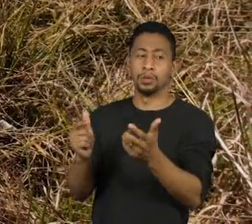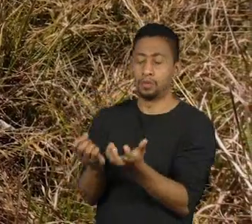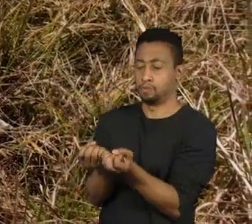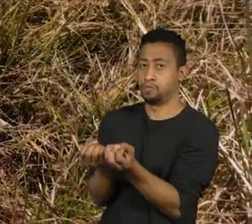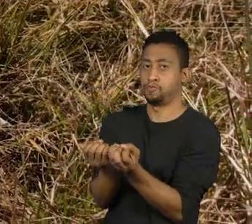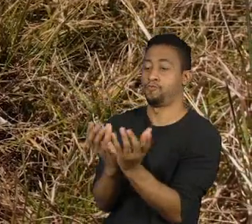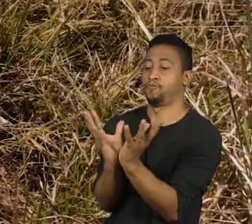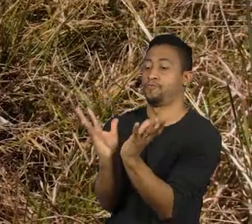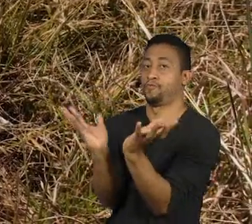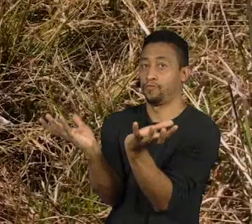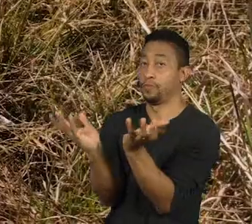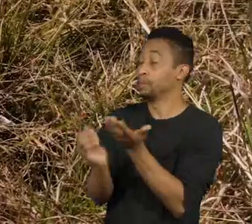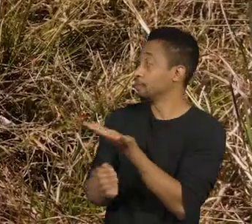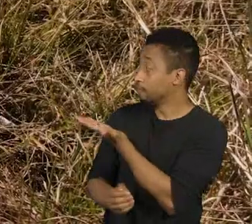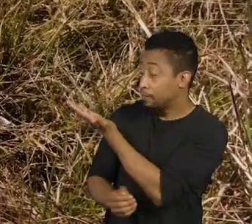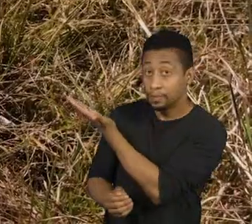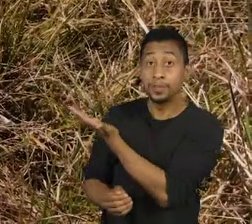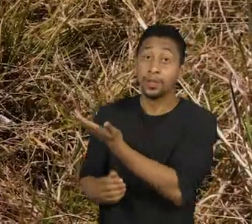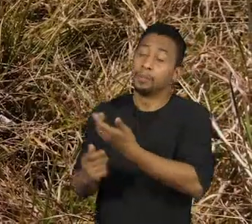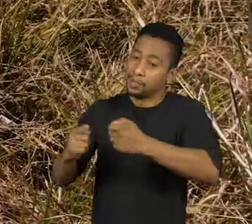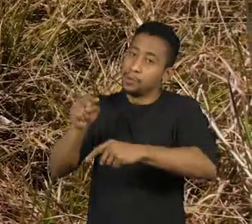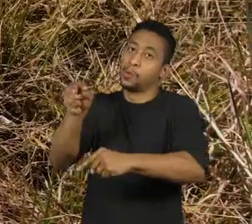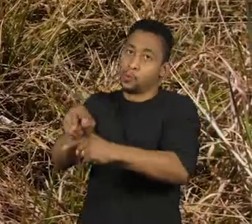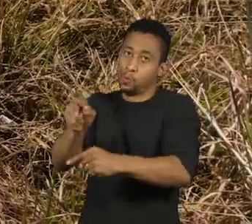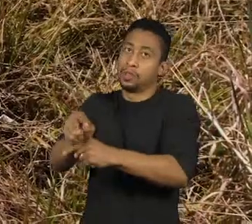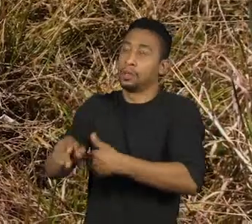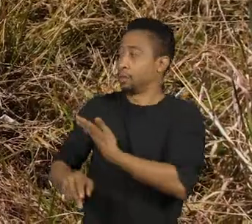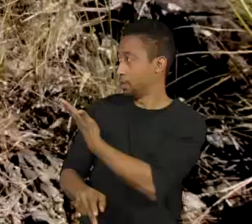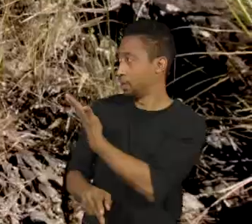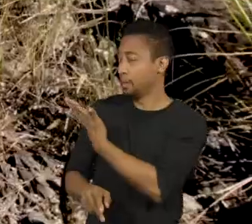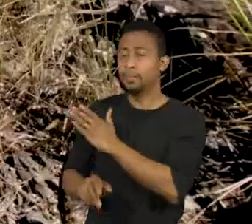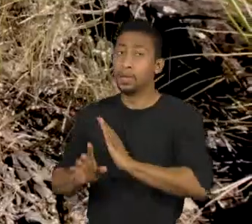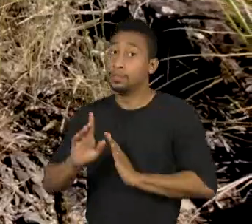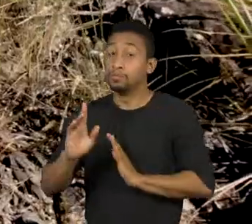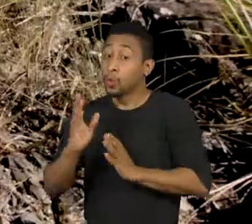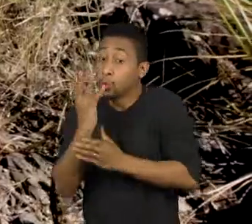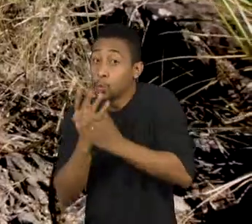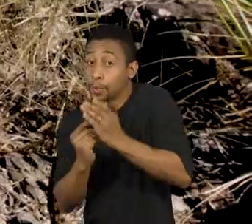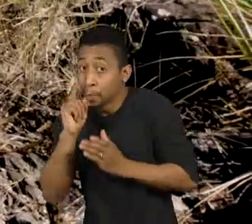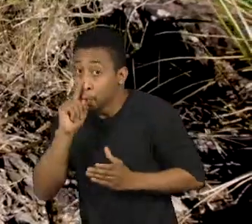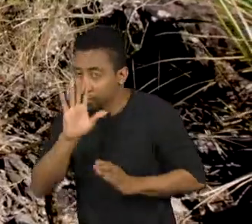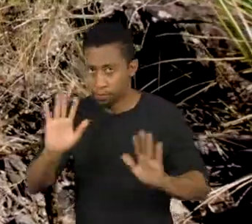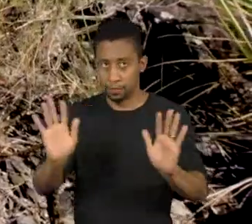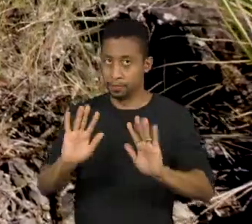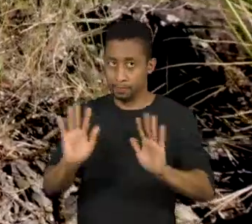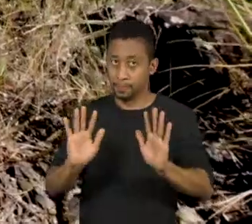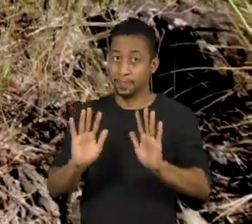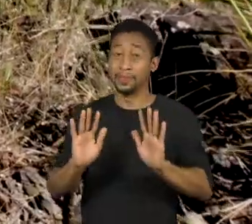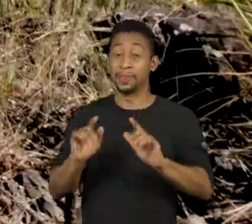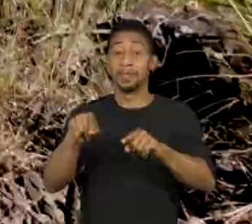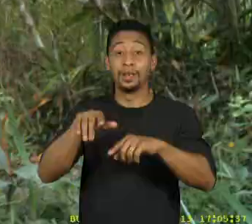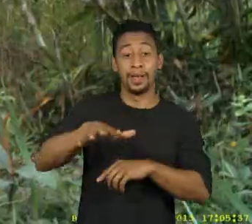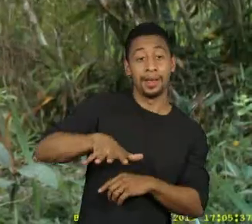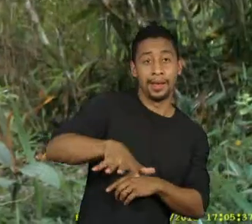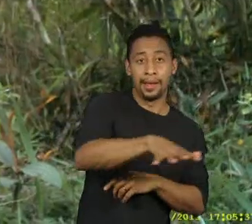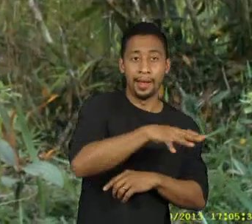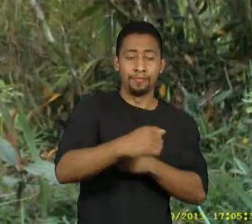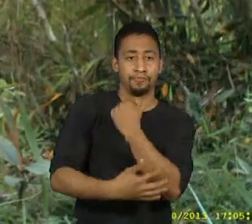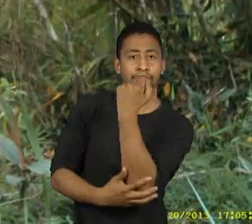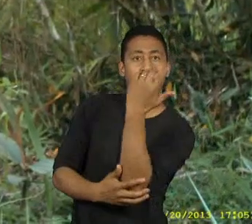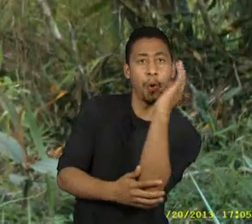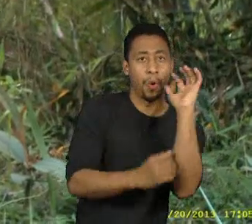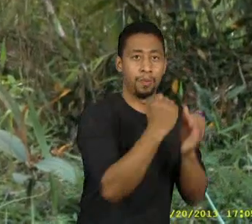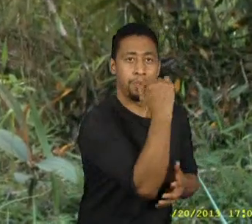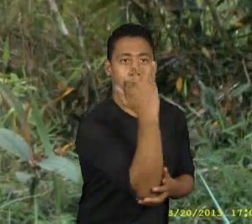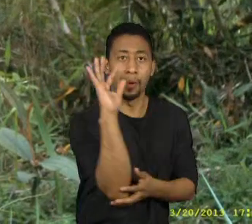do ponto de vista de conservação, mas não são tão críticas quanto as outras. Tanto para a fauna como para a flora, o Caraça é um